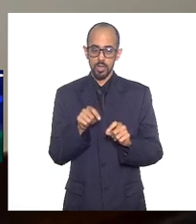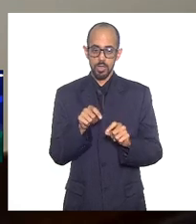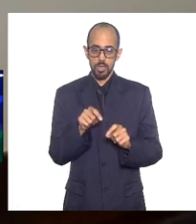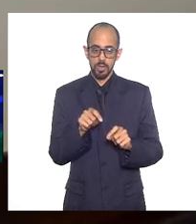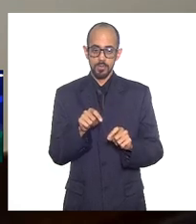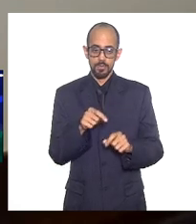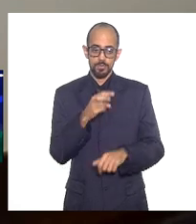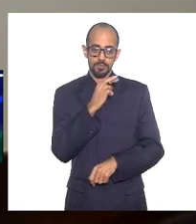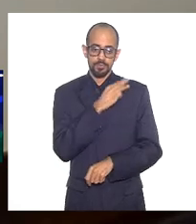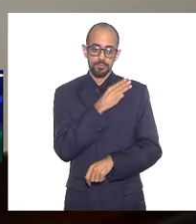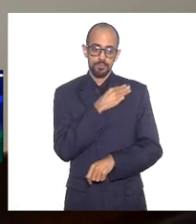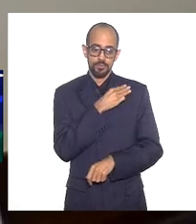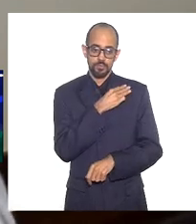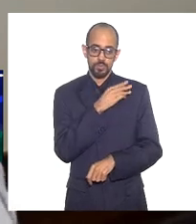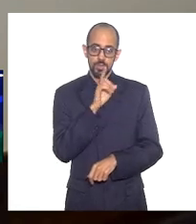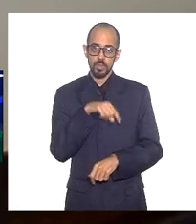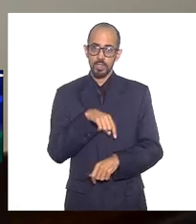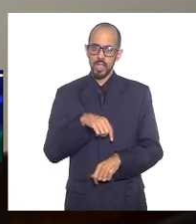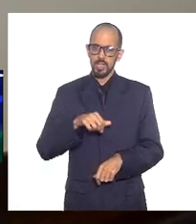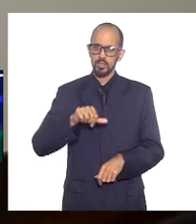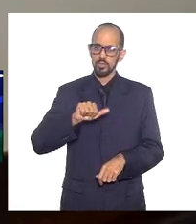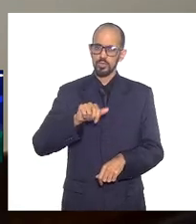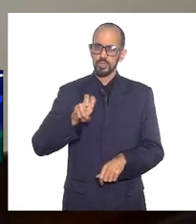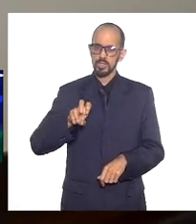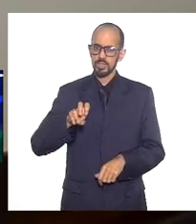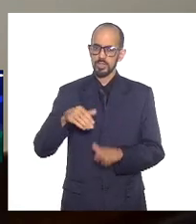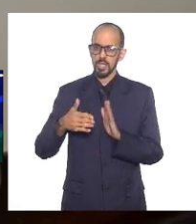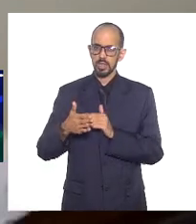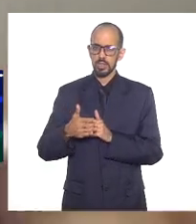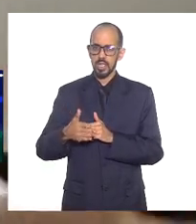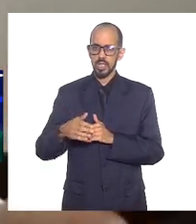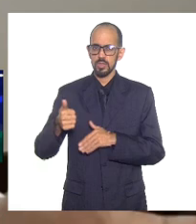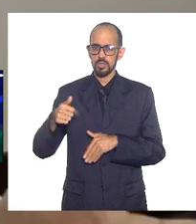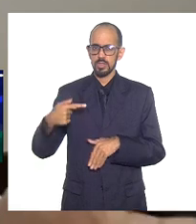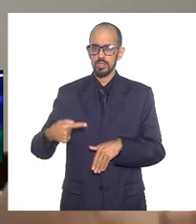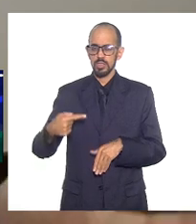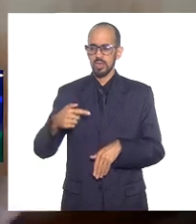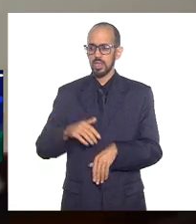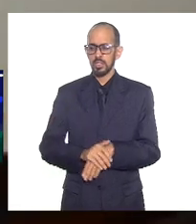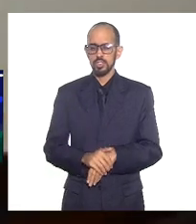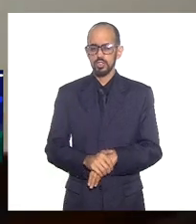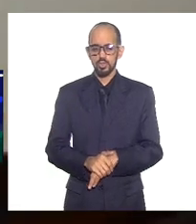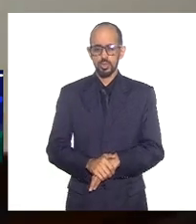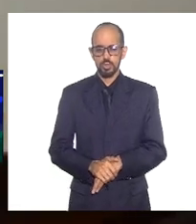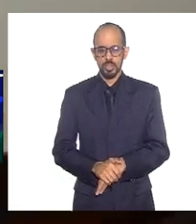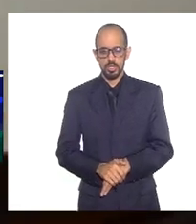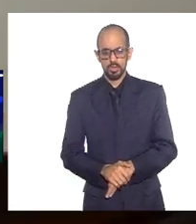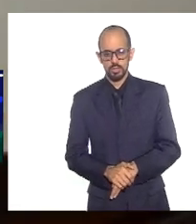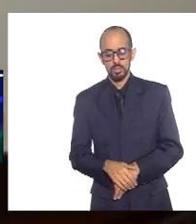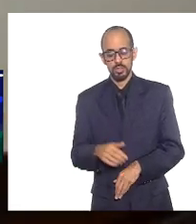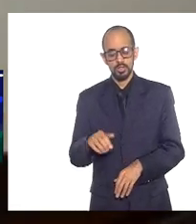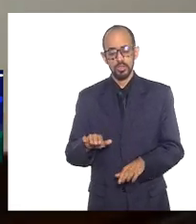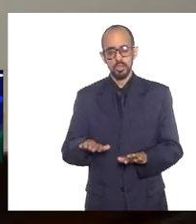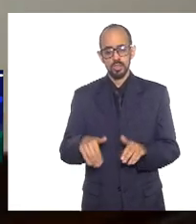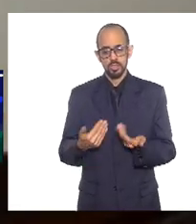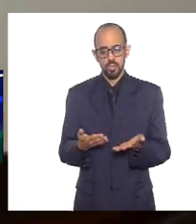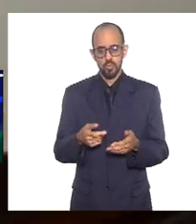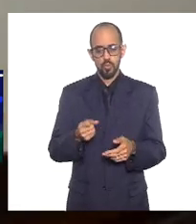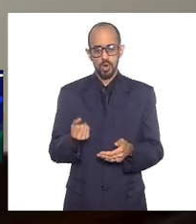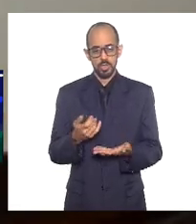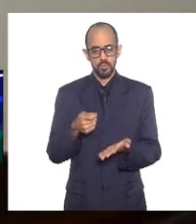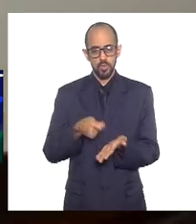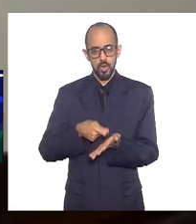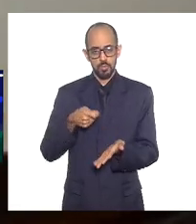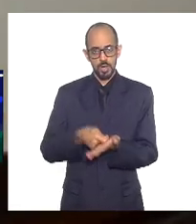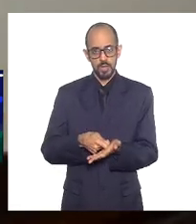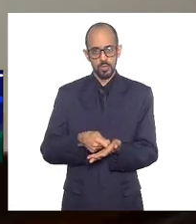regular se estende dos 15 aos 17 anos, era importante para a nossa juventude. Pois bem, quando ele vira obrigatório, vem